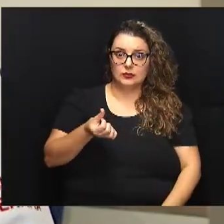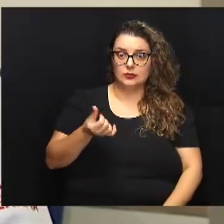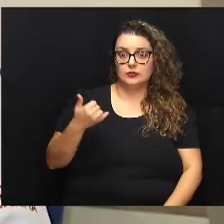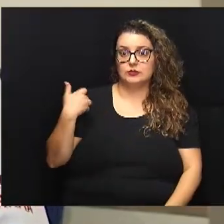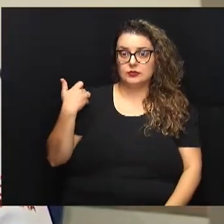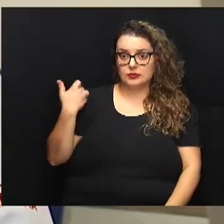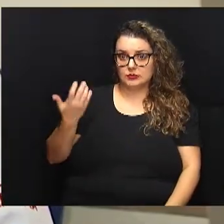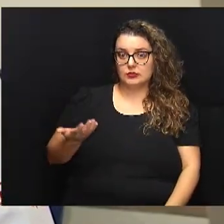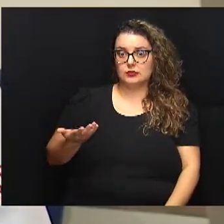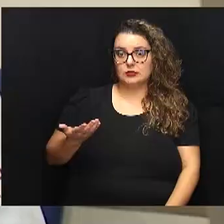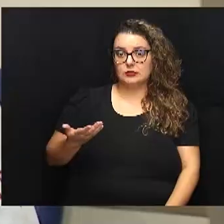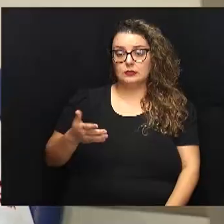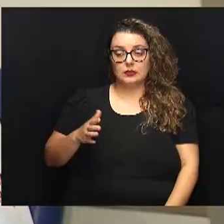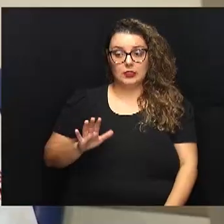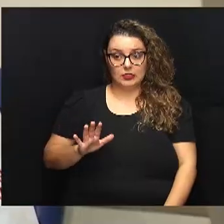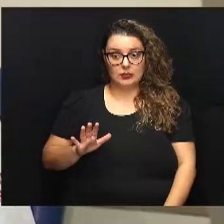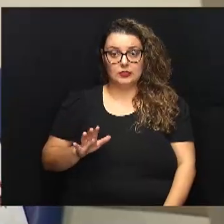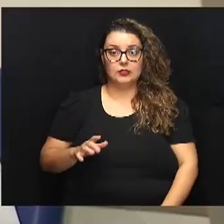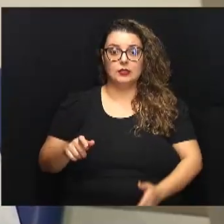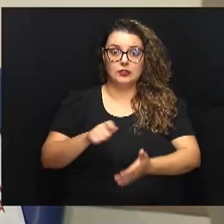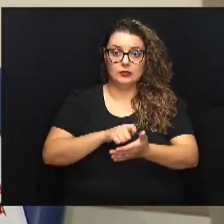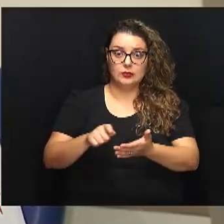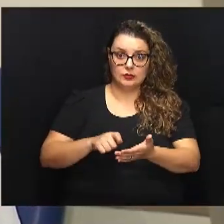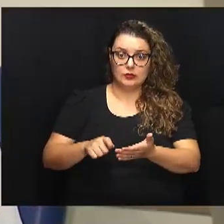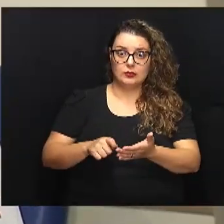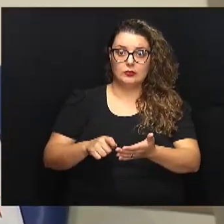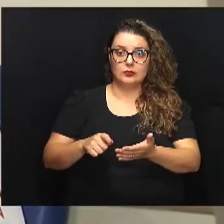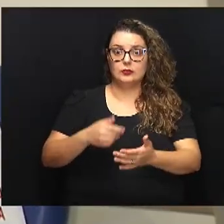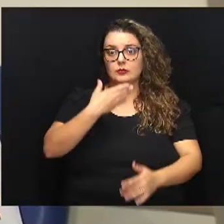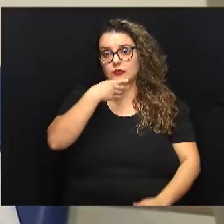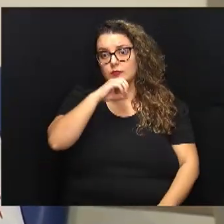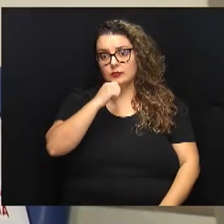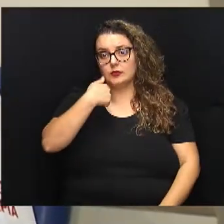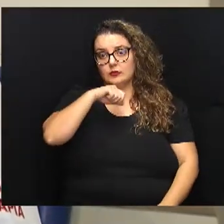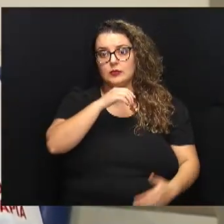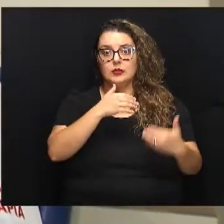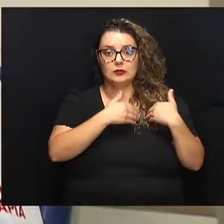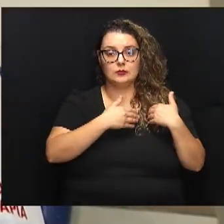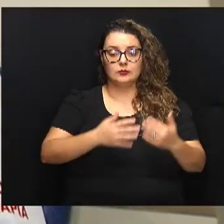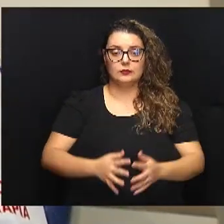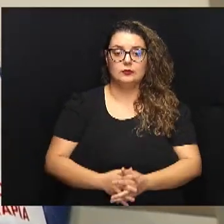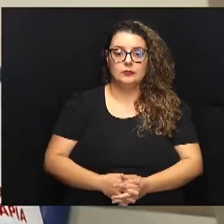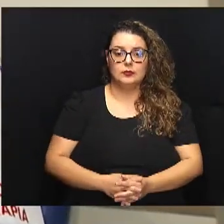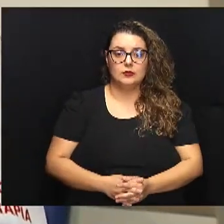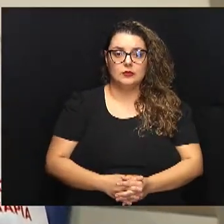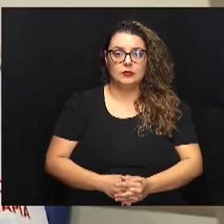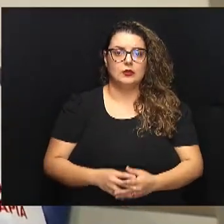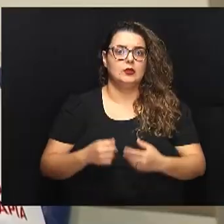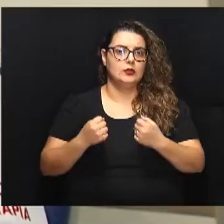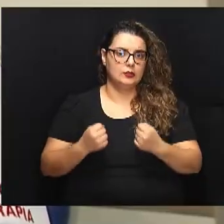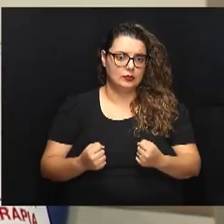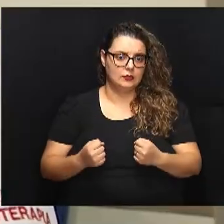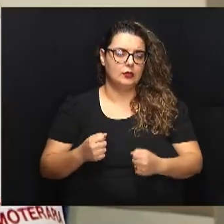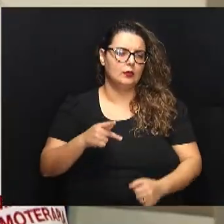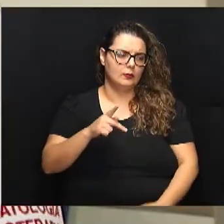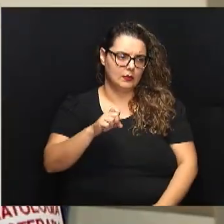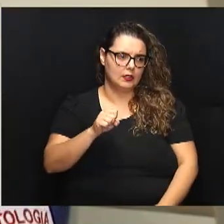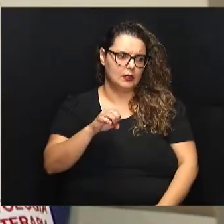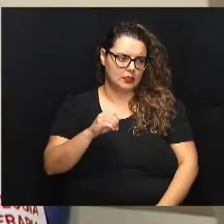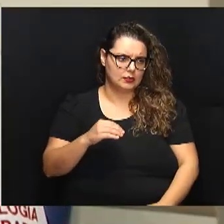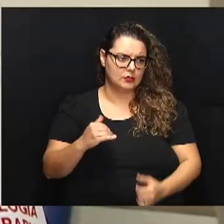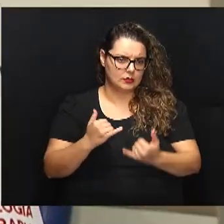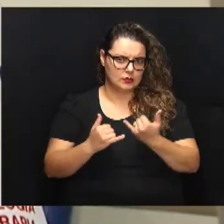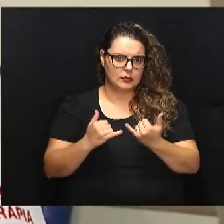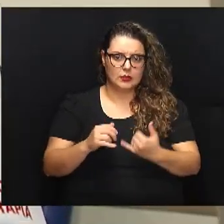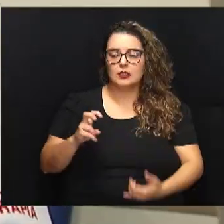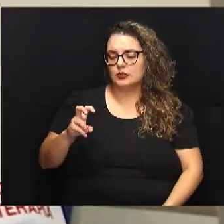desde que assinado com a autorização dos responsáveis. Tem a questão do peso, também tem um peso mínimo? Isso, tem um peso mínimo